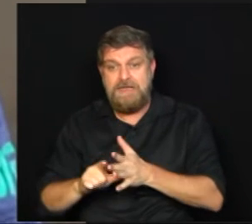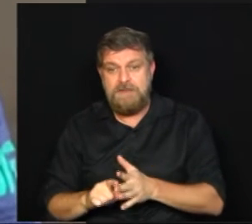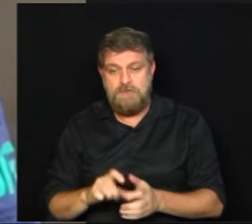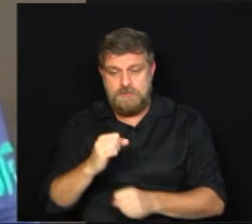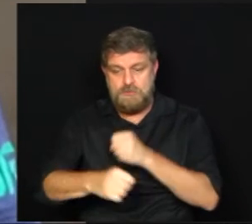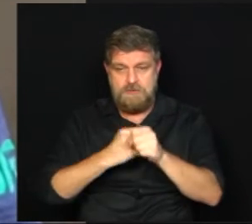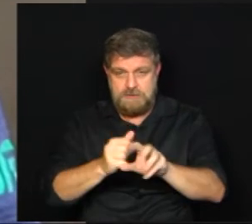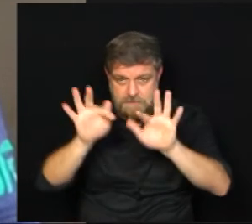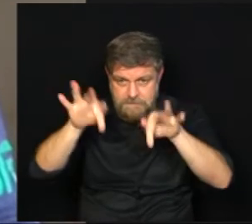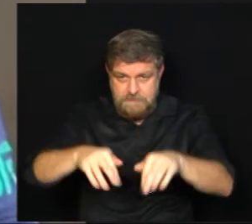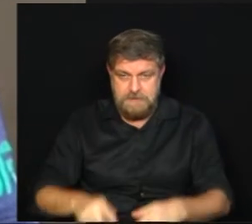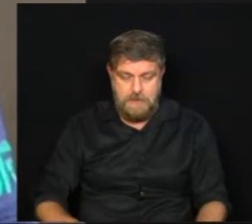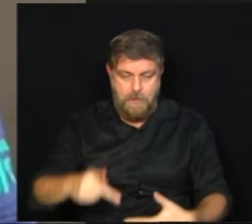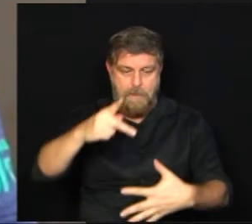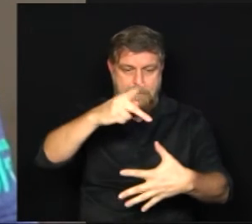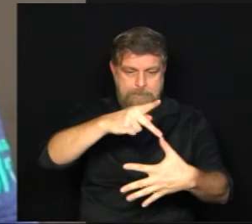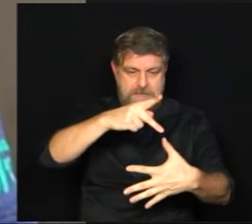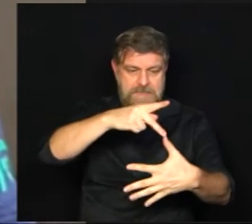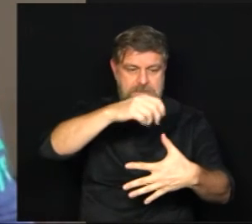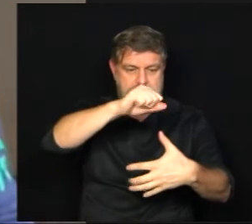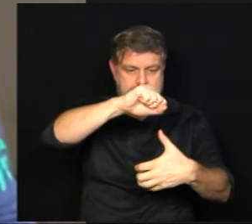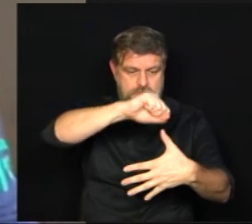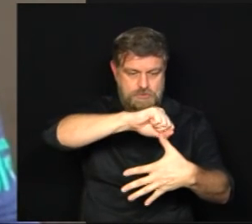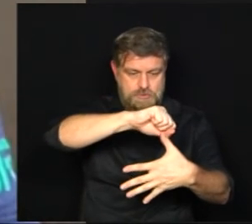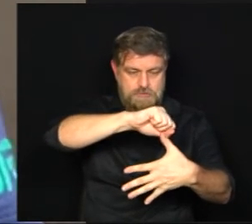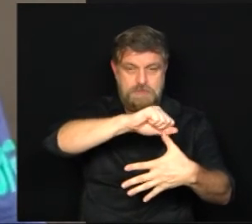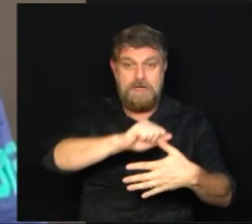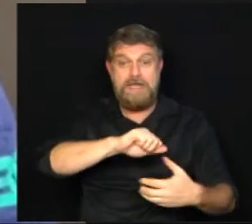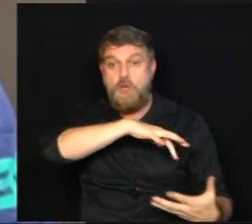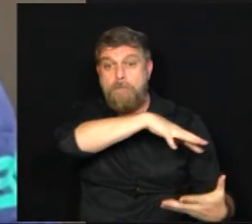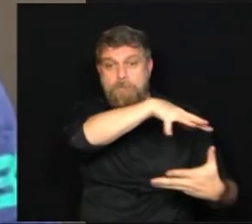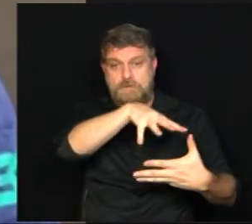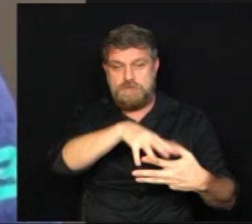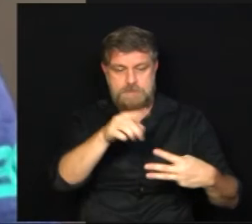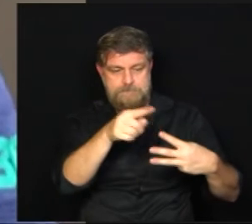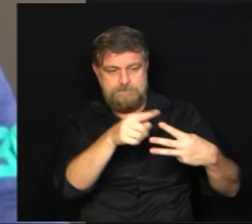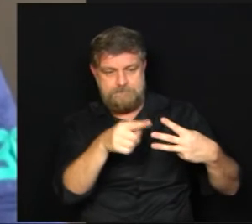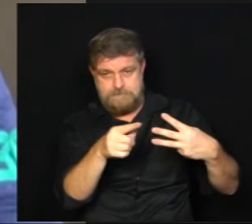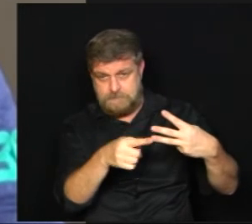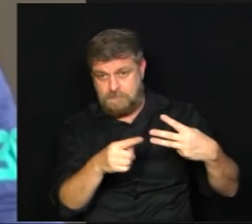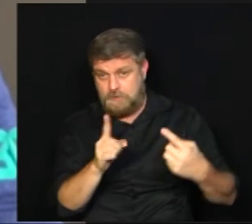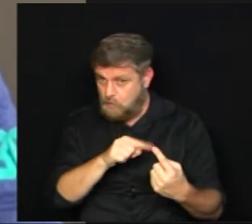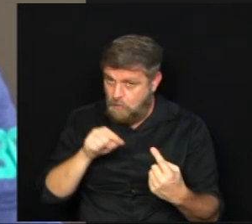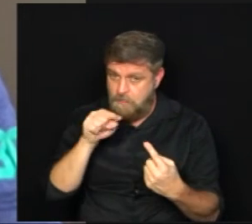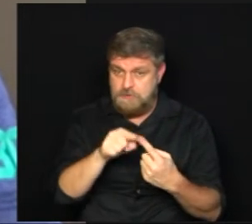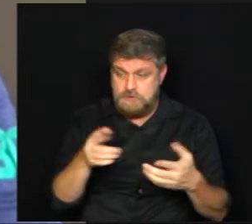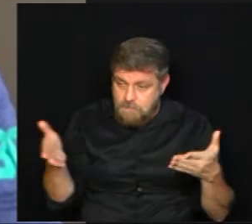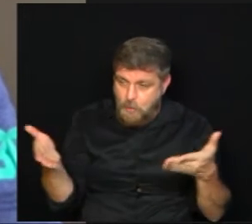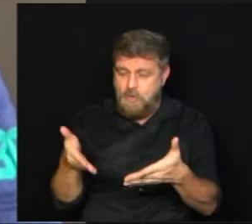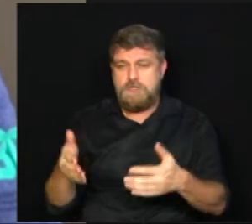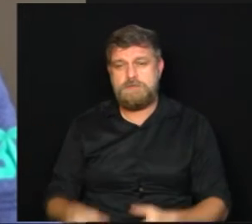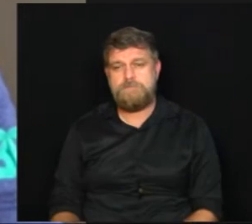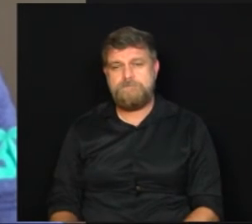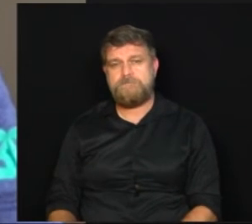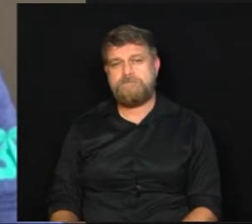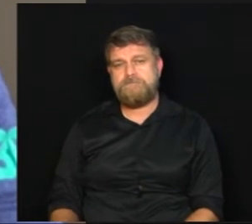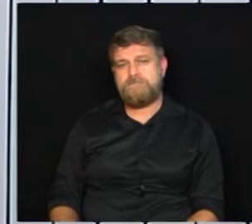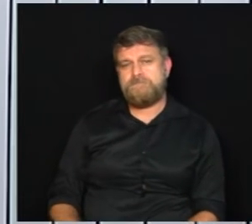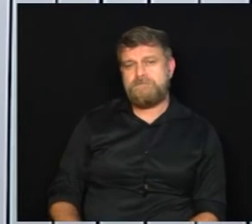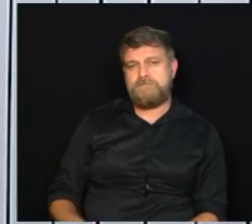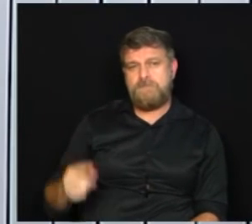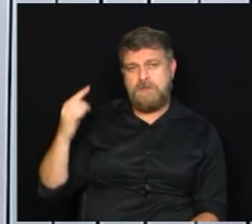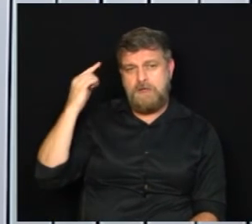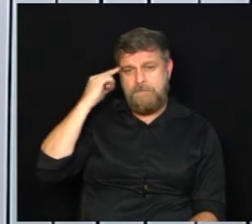que vai ser o Pan-Americano, Sul-Americano e Mundial. Tá. Então, meu objetivo hoje é esse. Pensando num